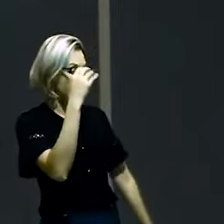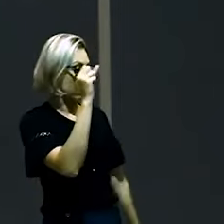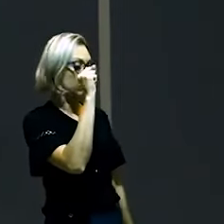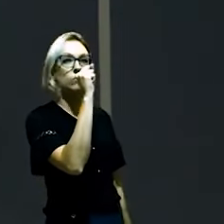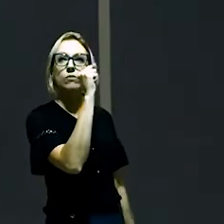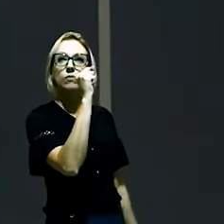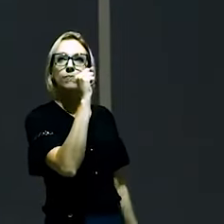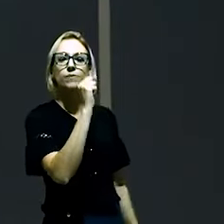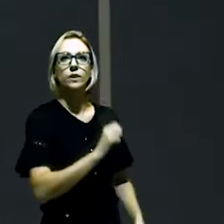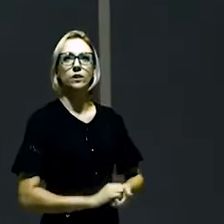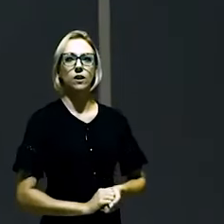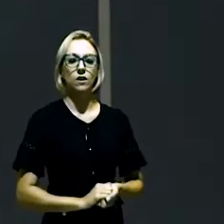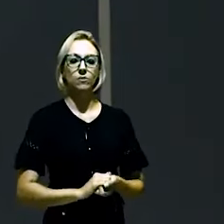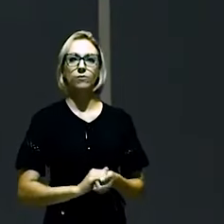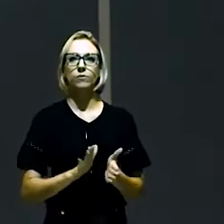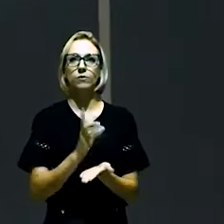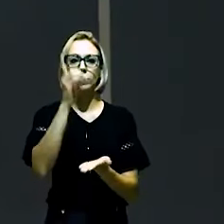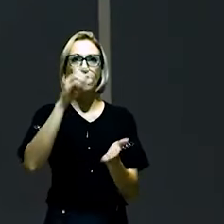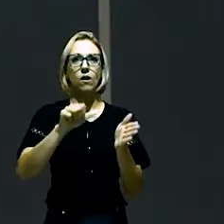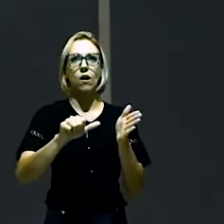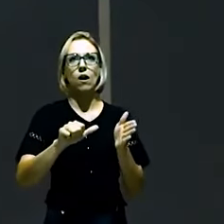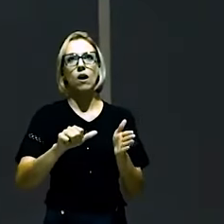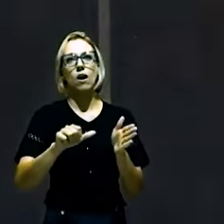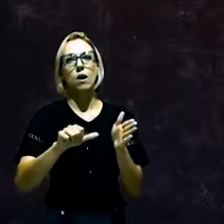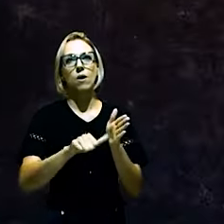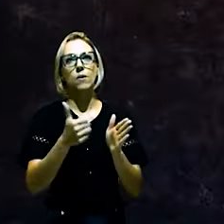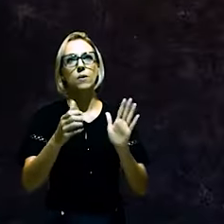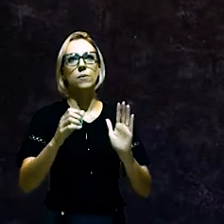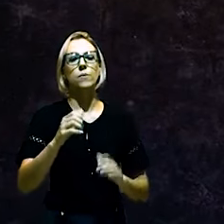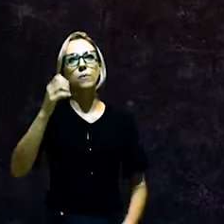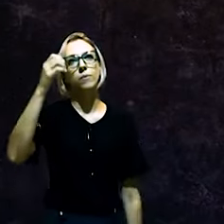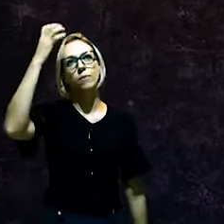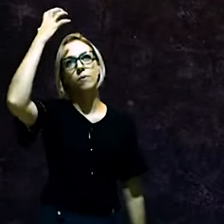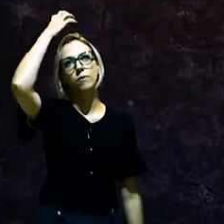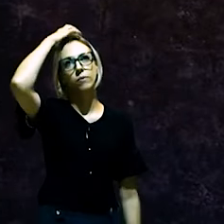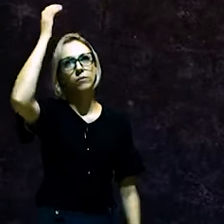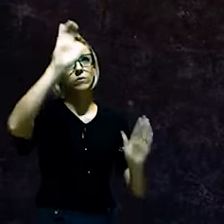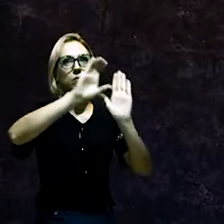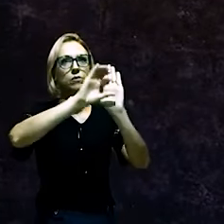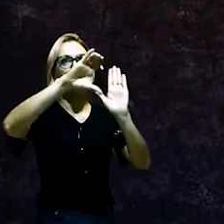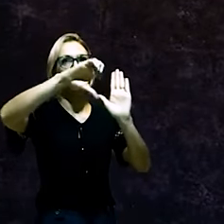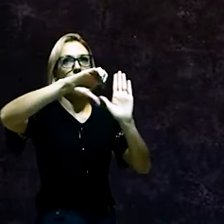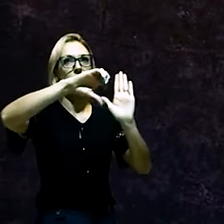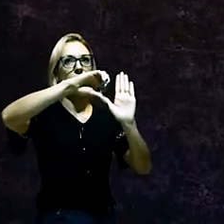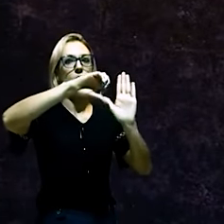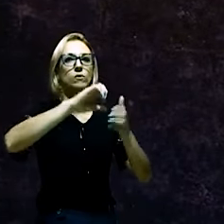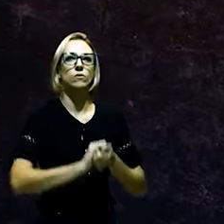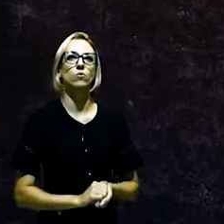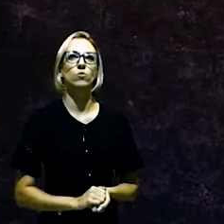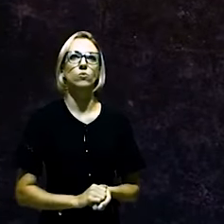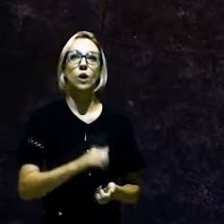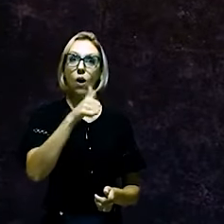capítulo 11, versículo 9, do 9 ao 11, olha o texto que vai dizer: o Senhor